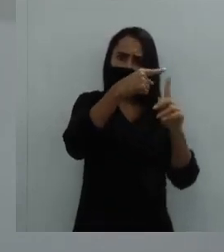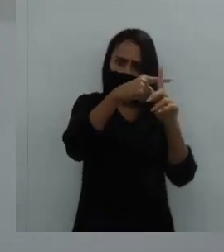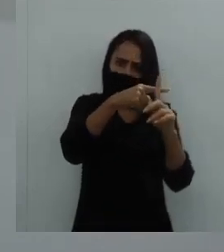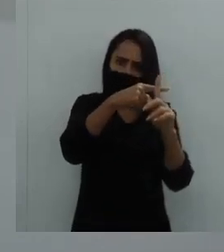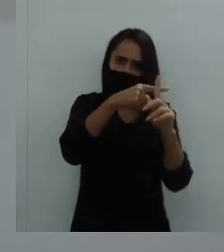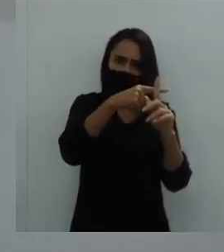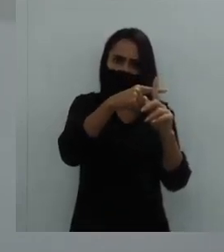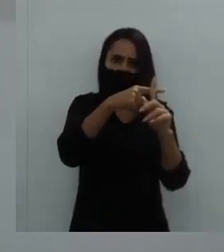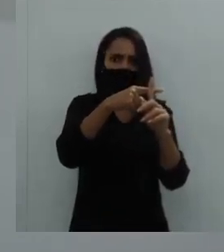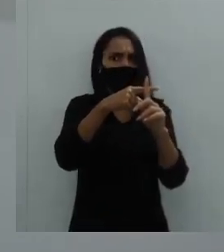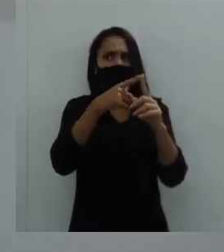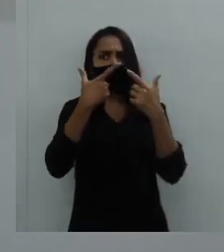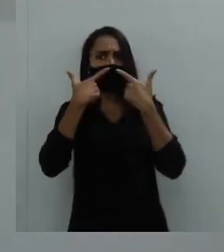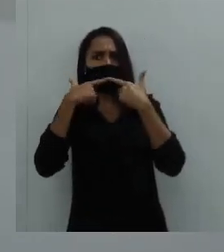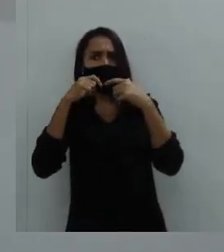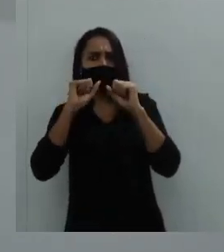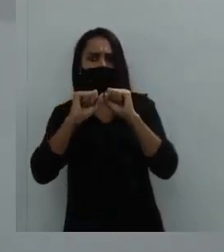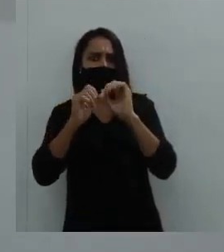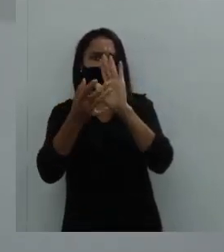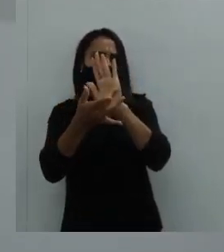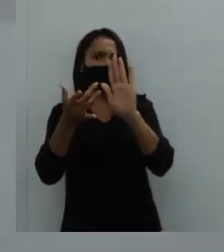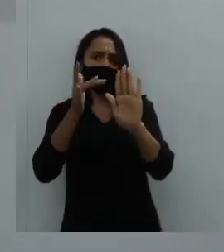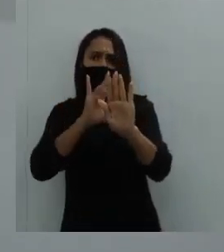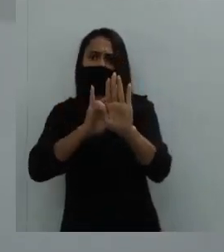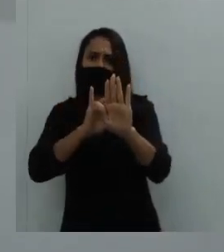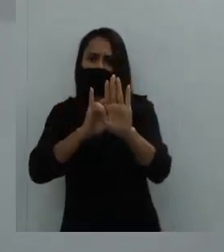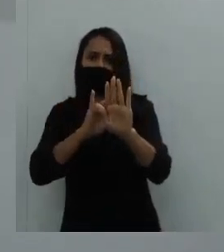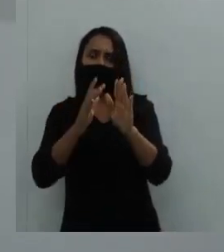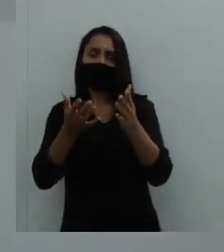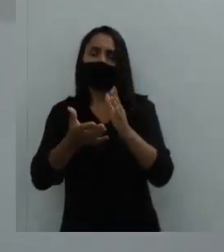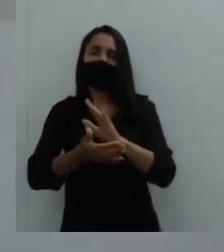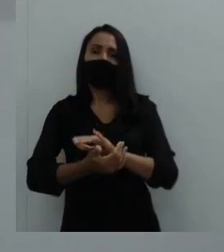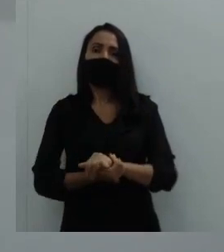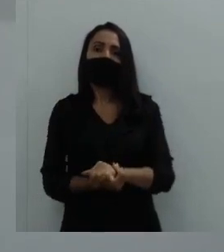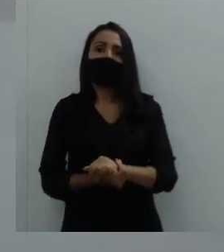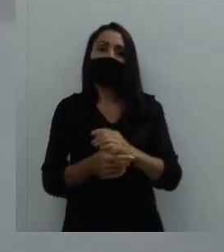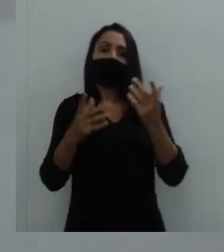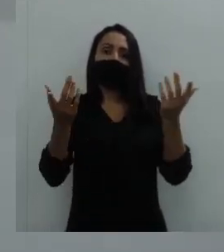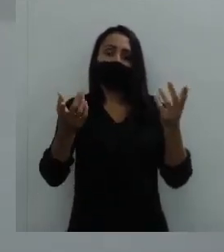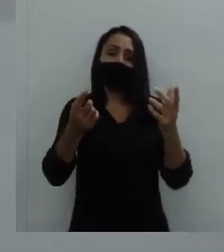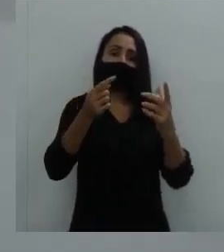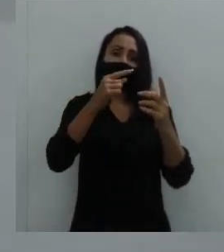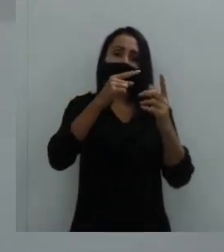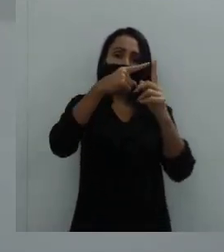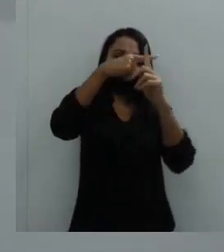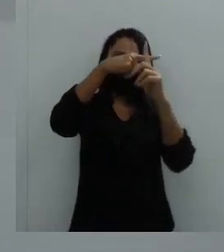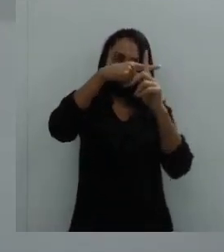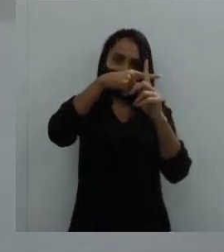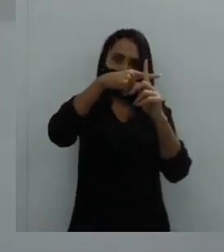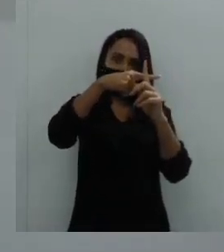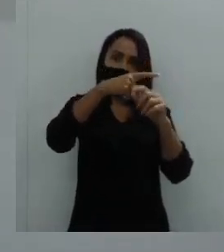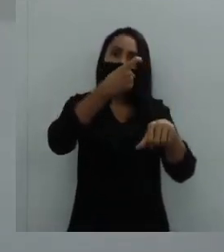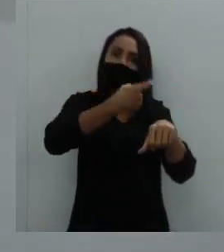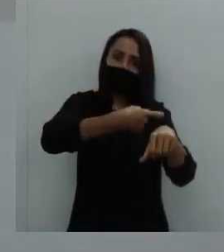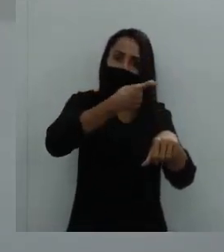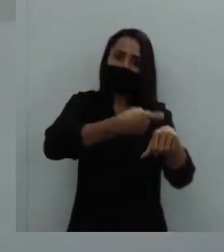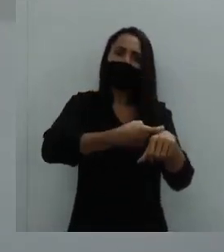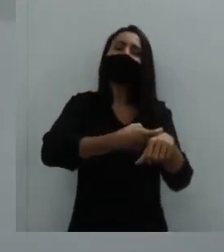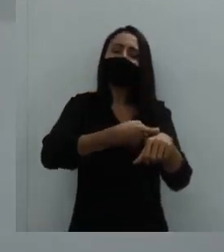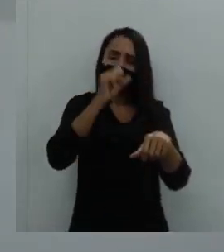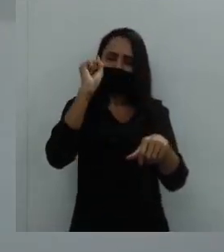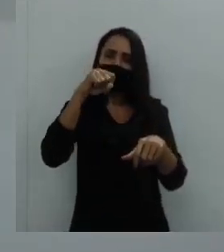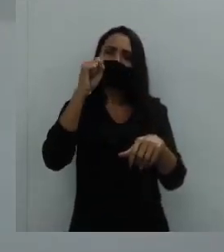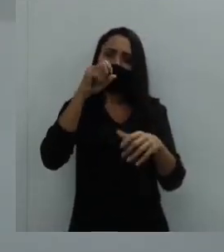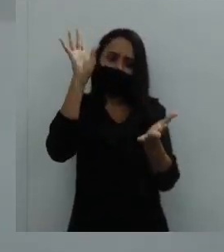linguagem figurada. Agora, a cruz é de madeira, é o sentido real.